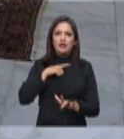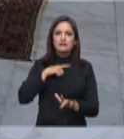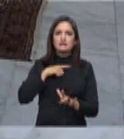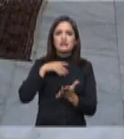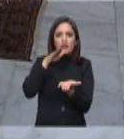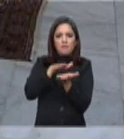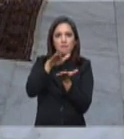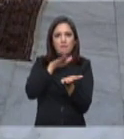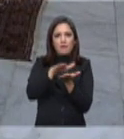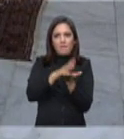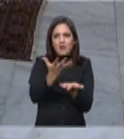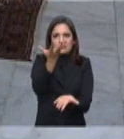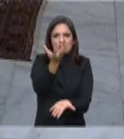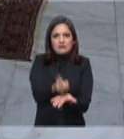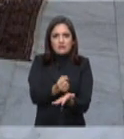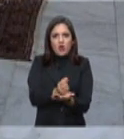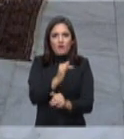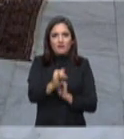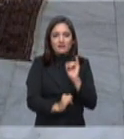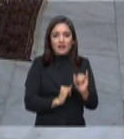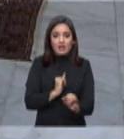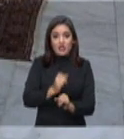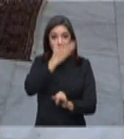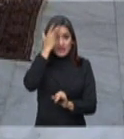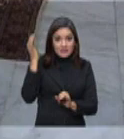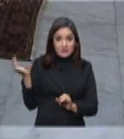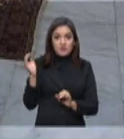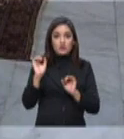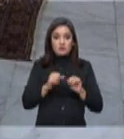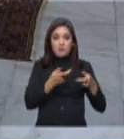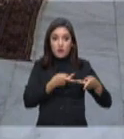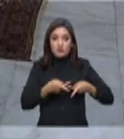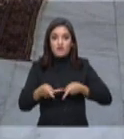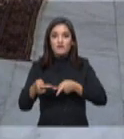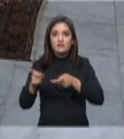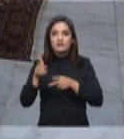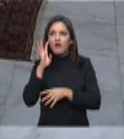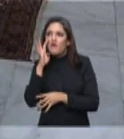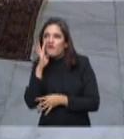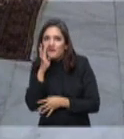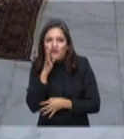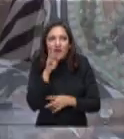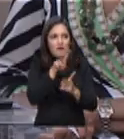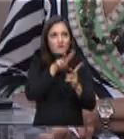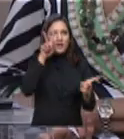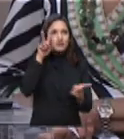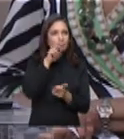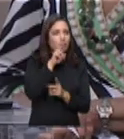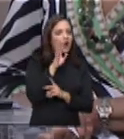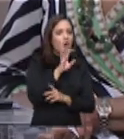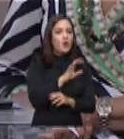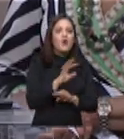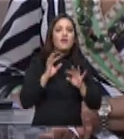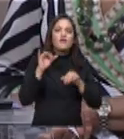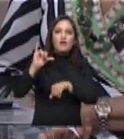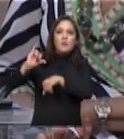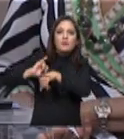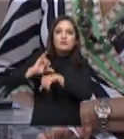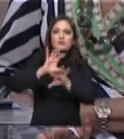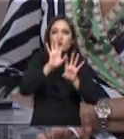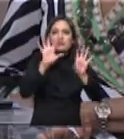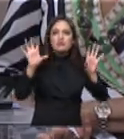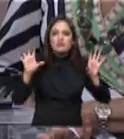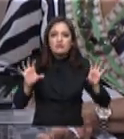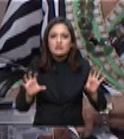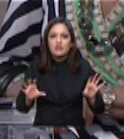que os visitantes possam realizar um tour virtual, o qual contará com a exposição do Solar do Lavradio